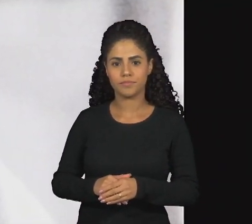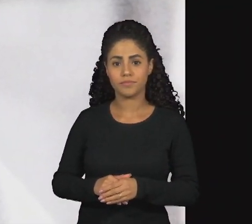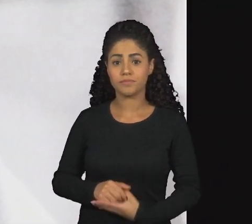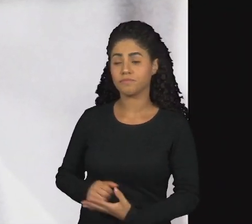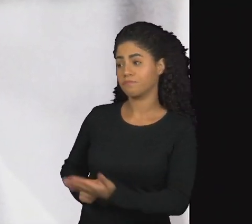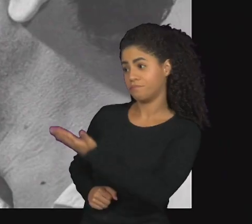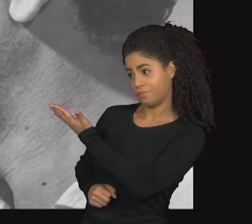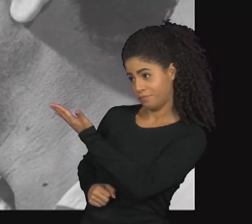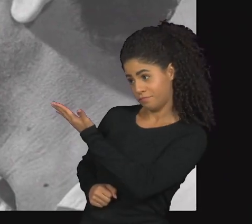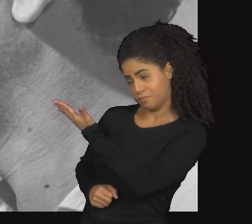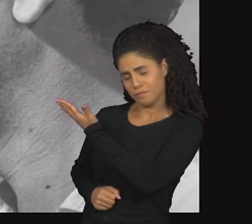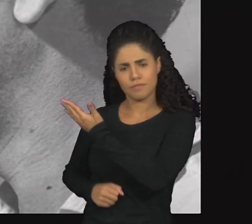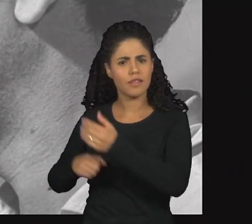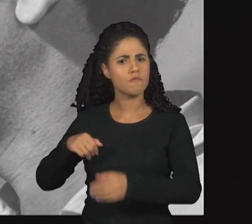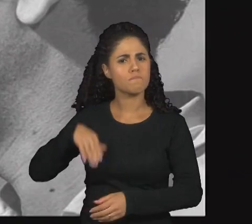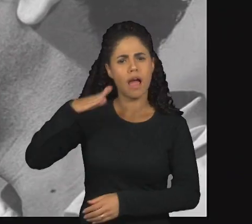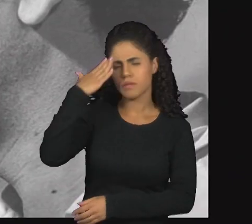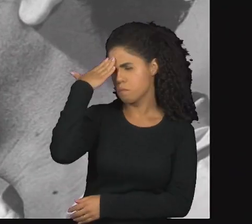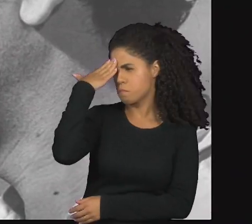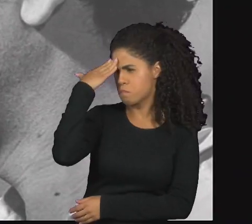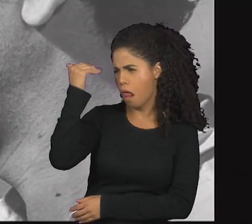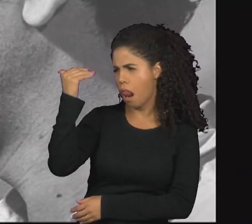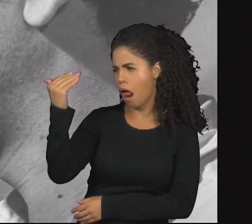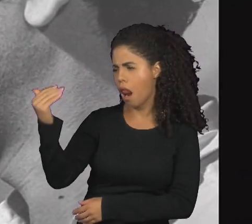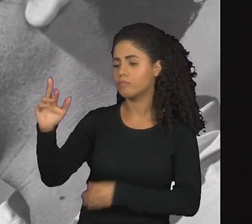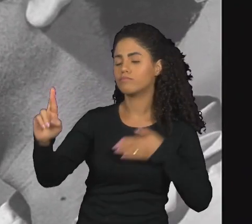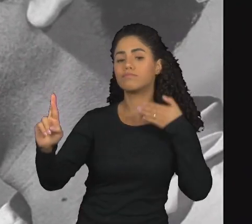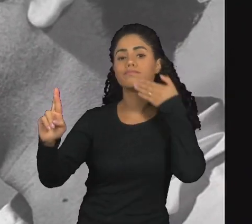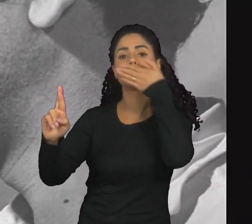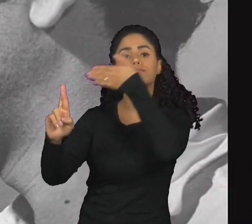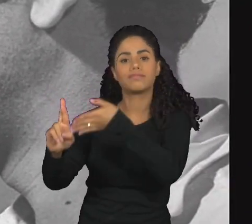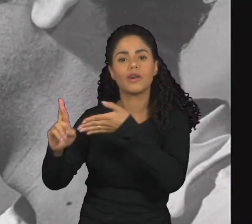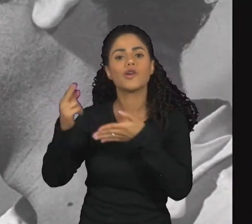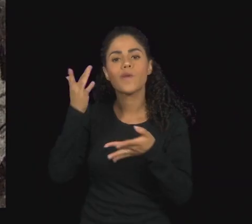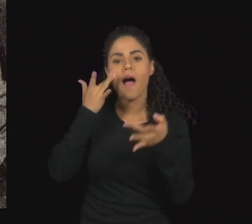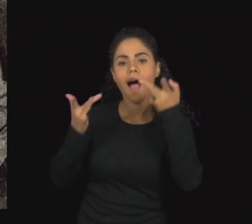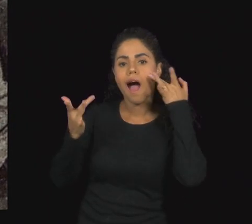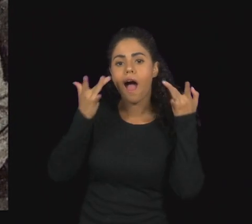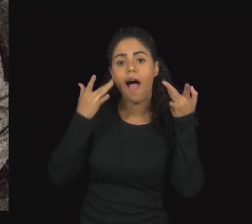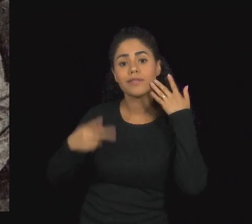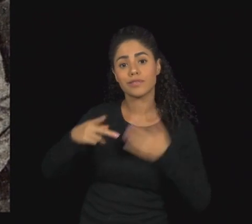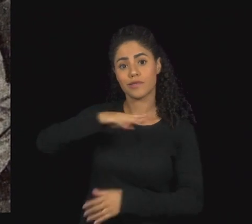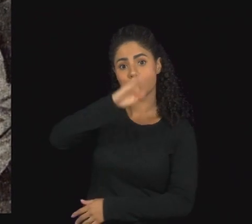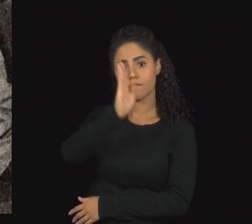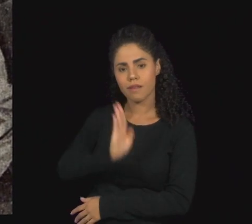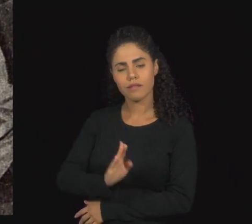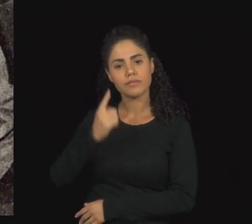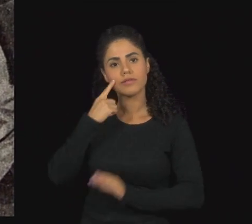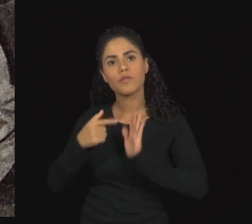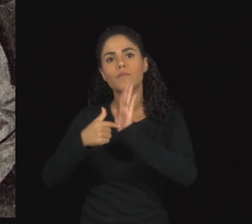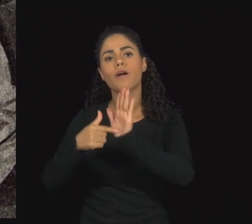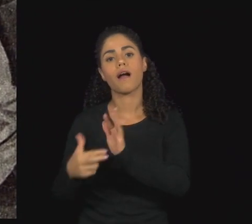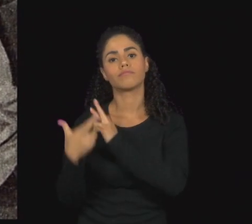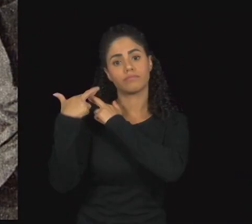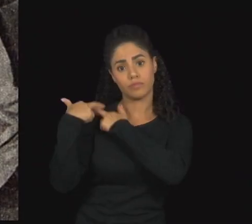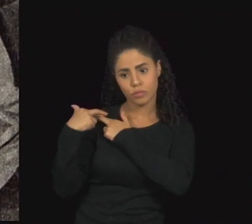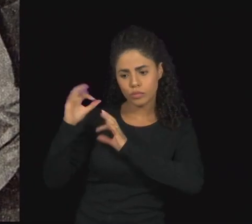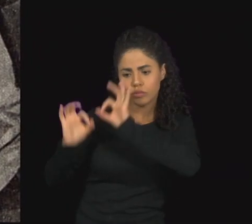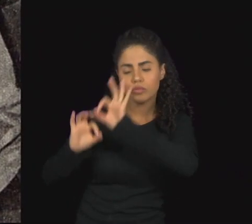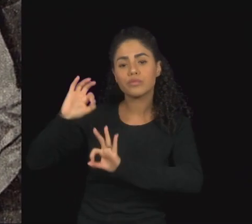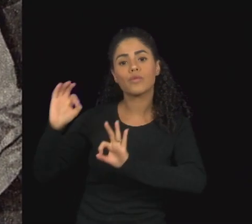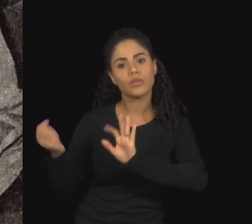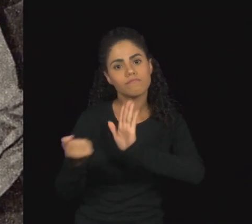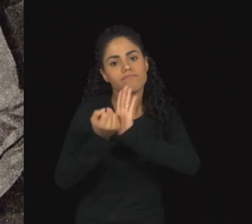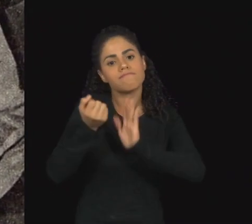Fauzi Arap foi uma das mais reverenciadas figuras das artes cênicas no Brasil e responsável por obras marcantes do nosso